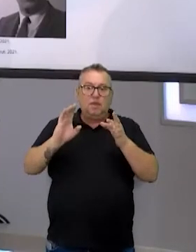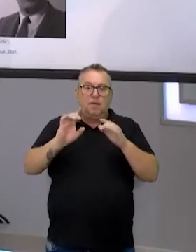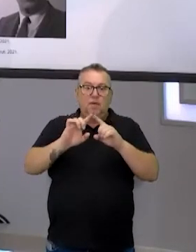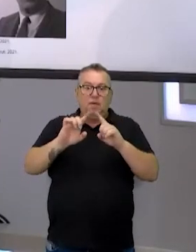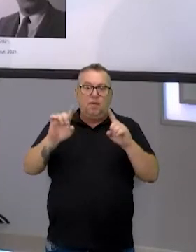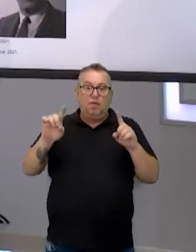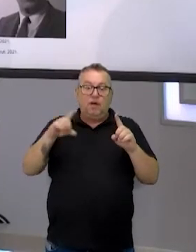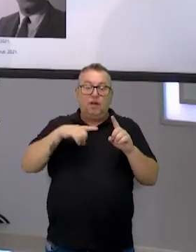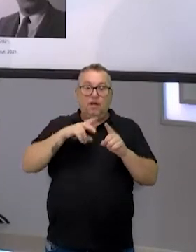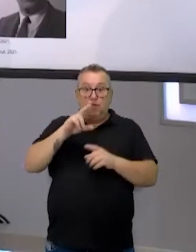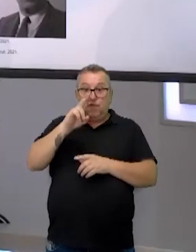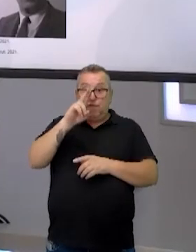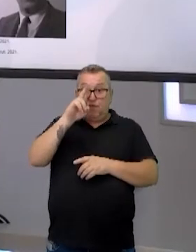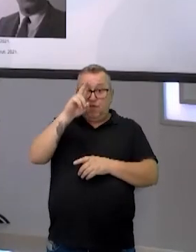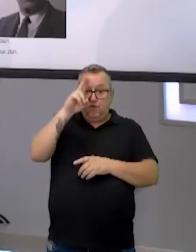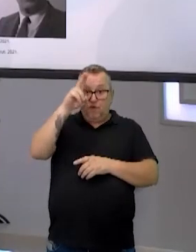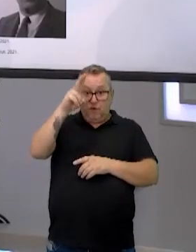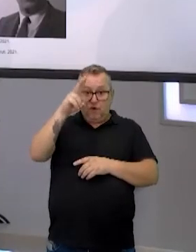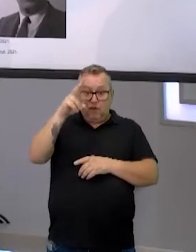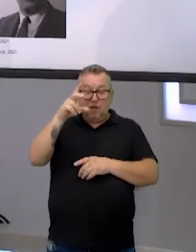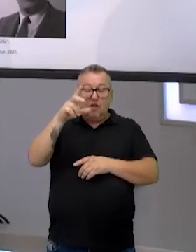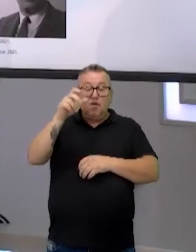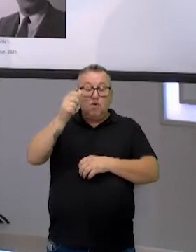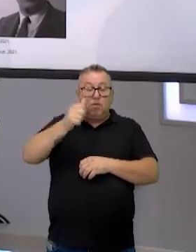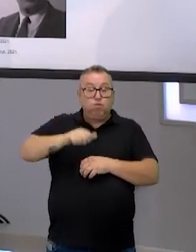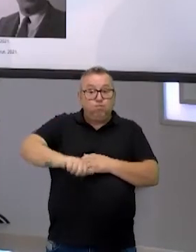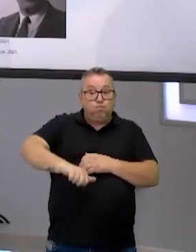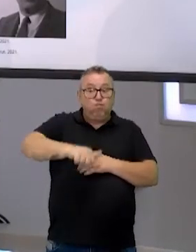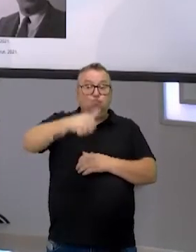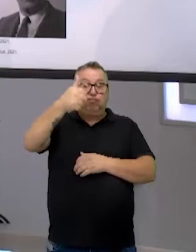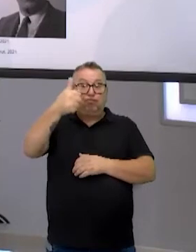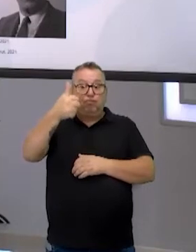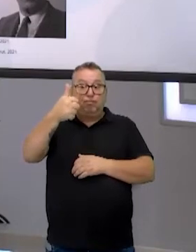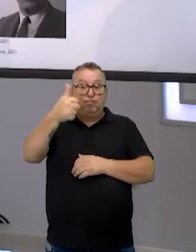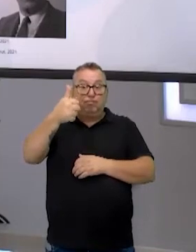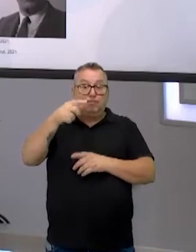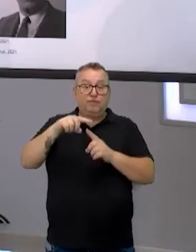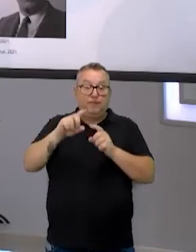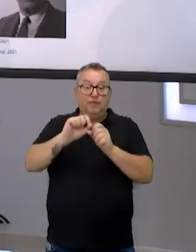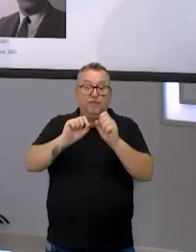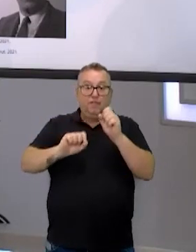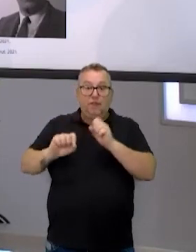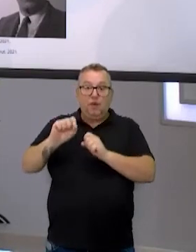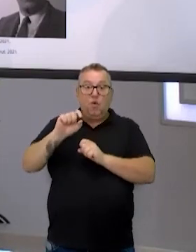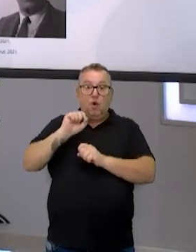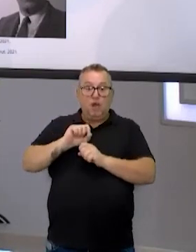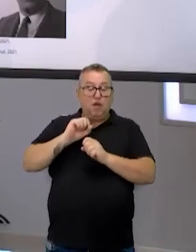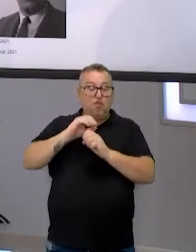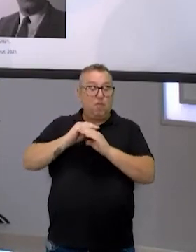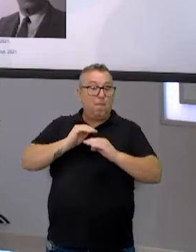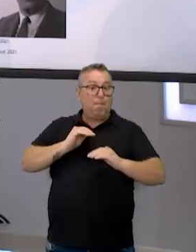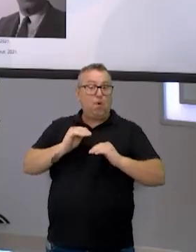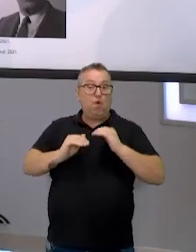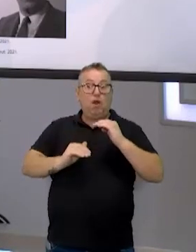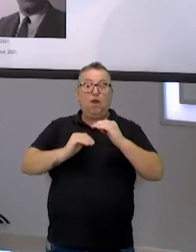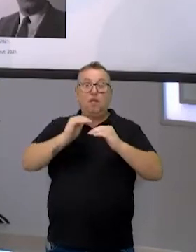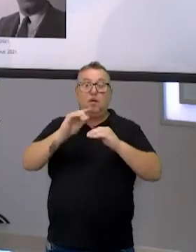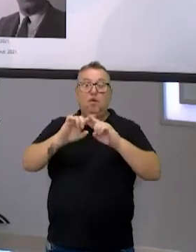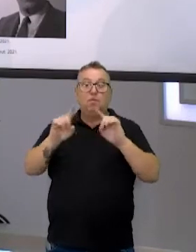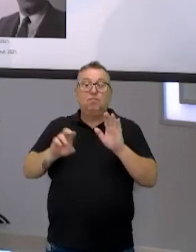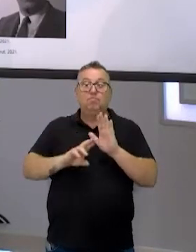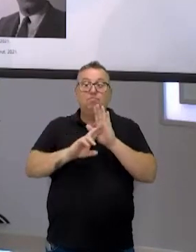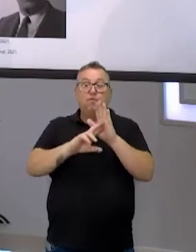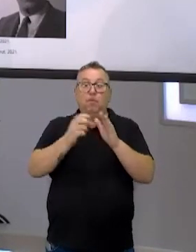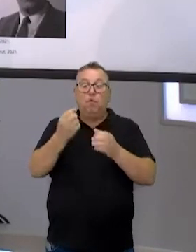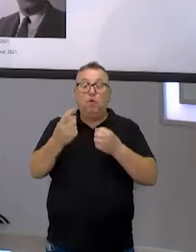forças progressistas no Brasil cresçam. Forças progressistas essas que possam ser representadas aqui por